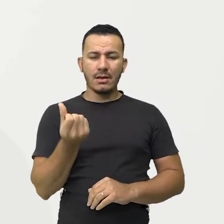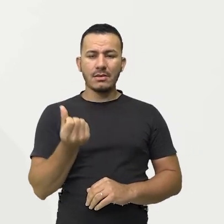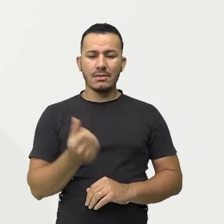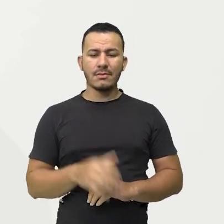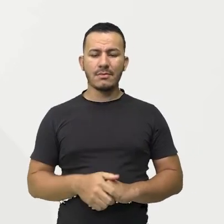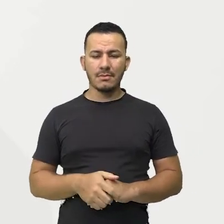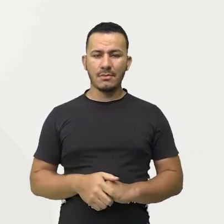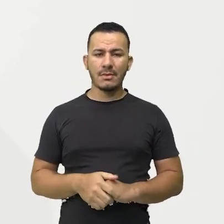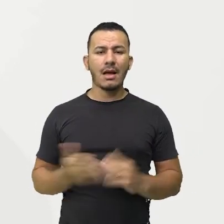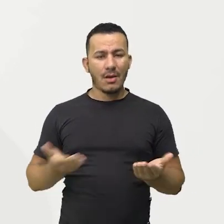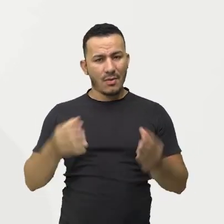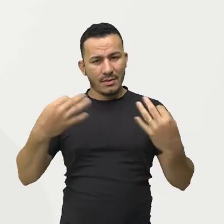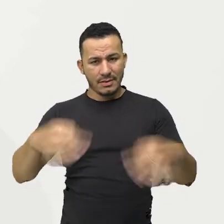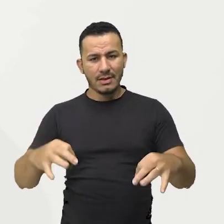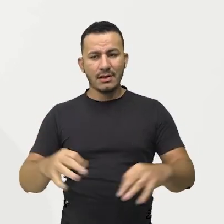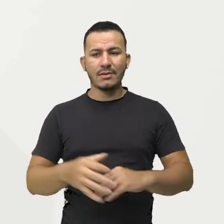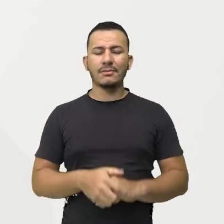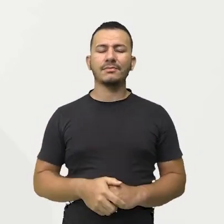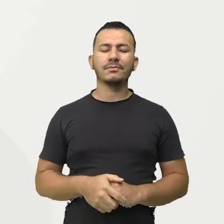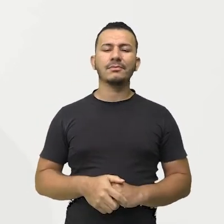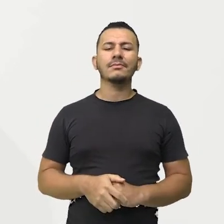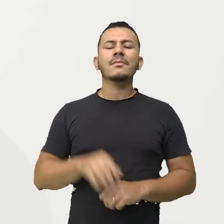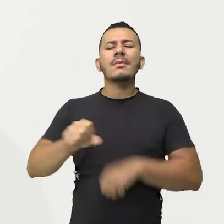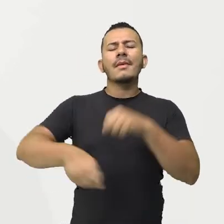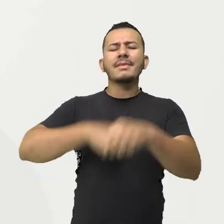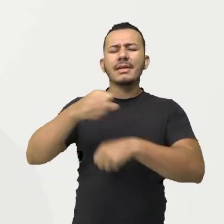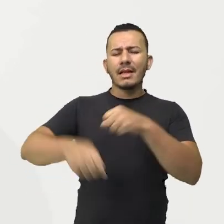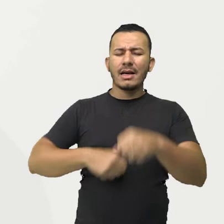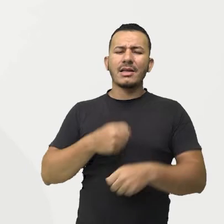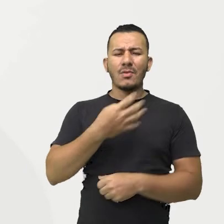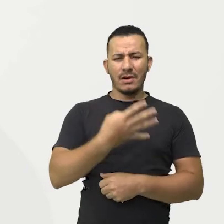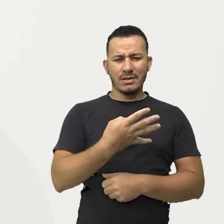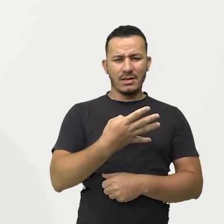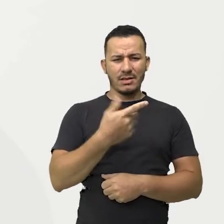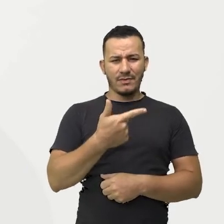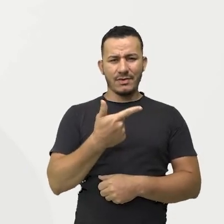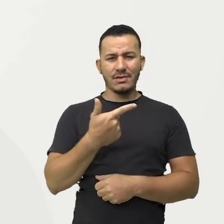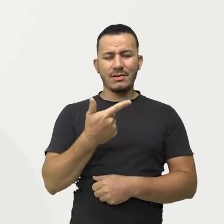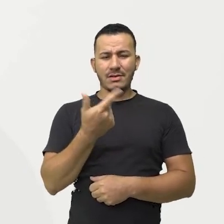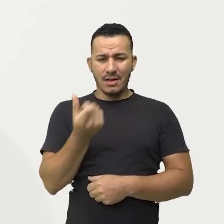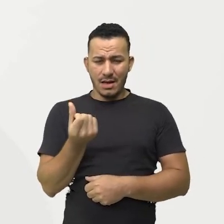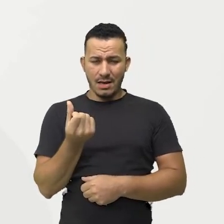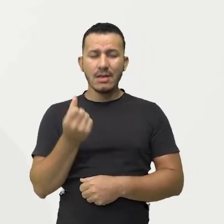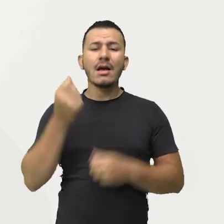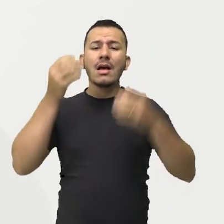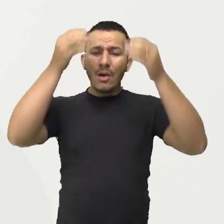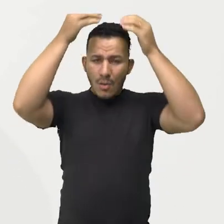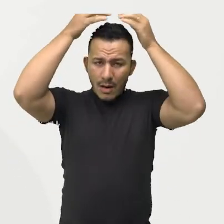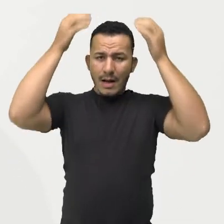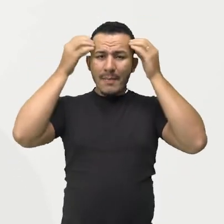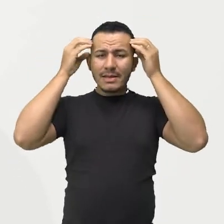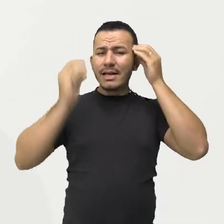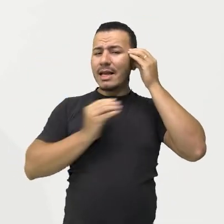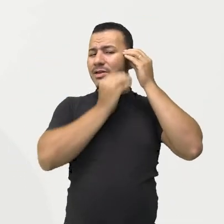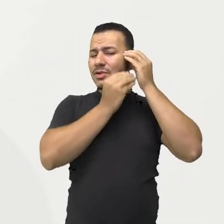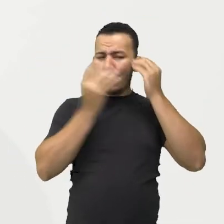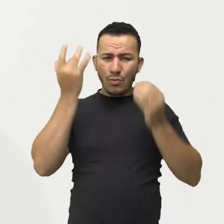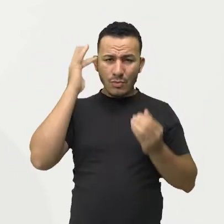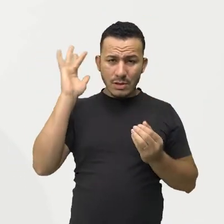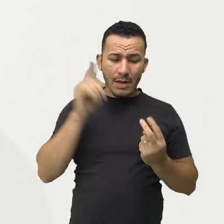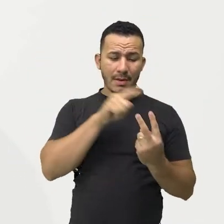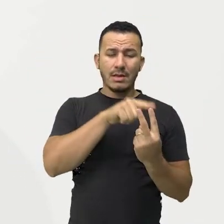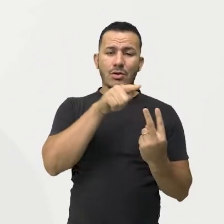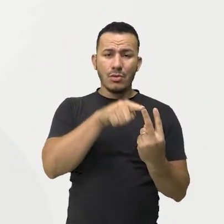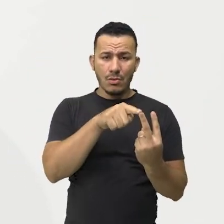426. Agora sim, né? A bicicleta é 426, os capacetes eu não sei, mas eu sei que são 2. 2